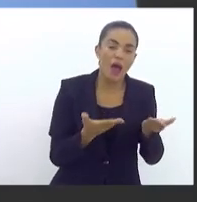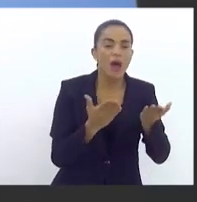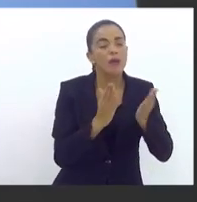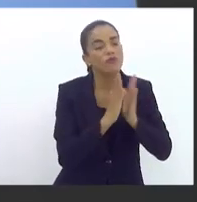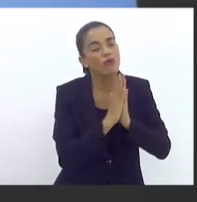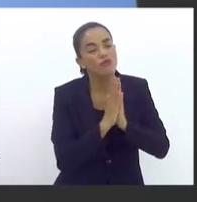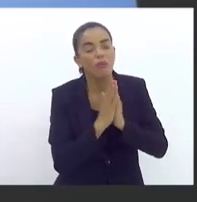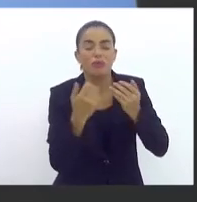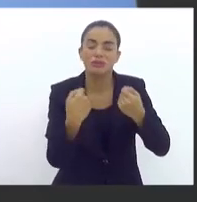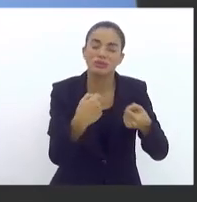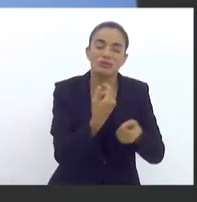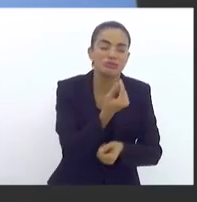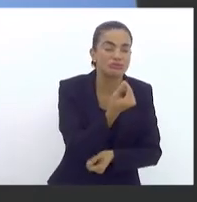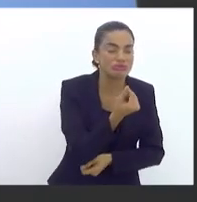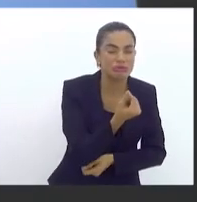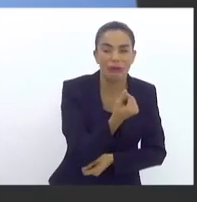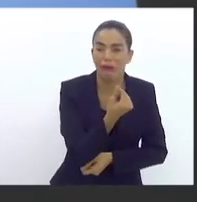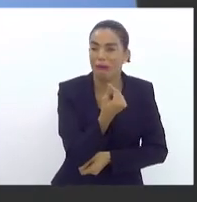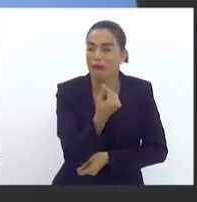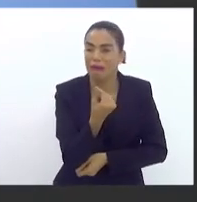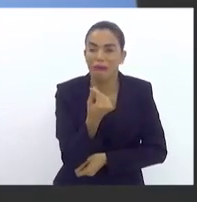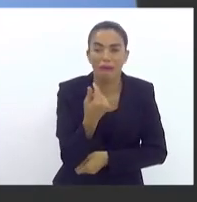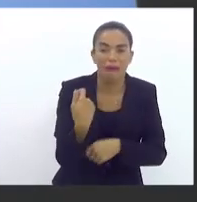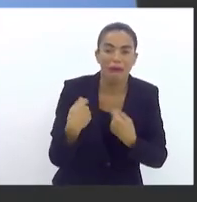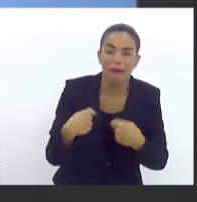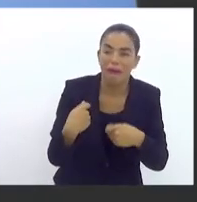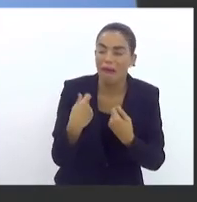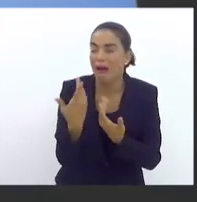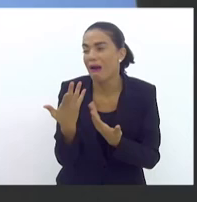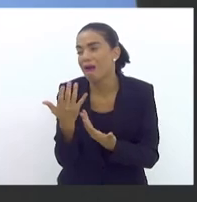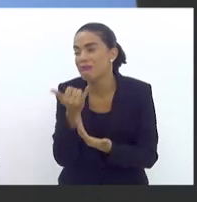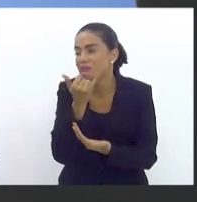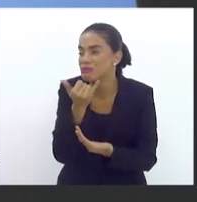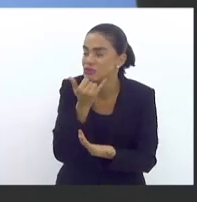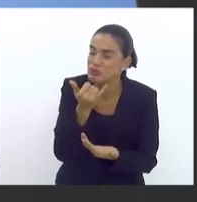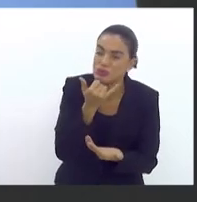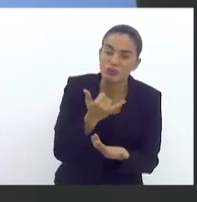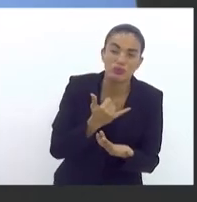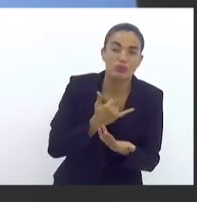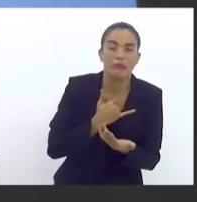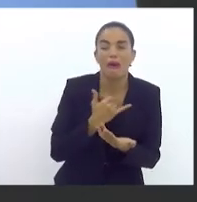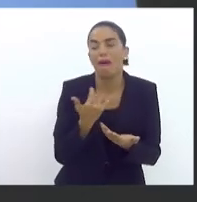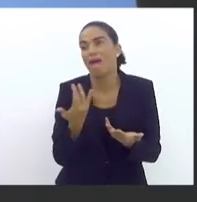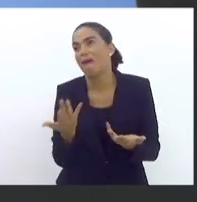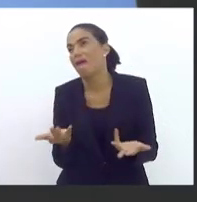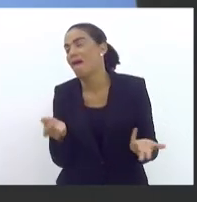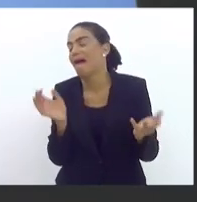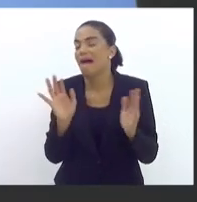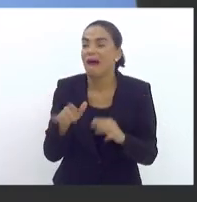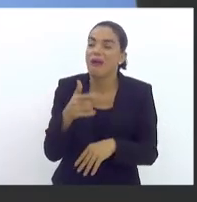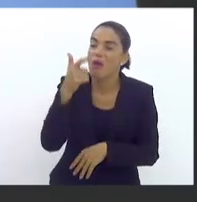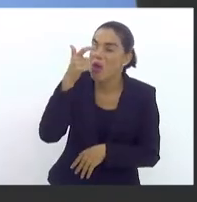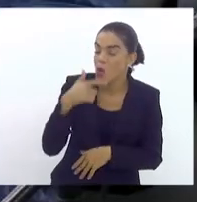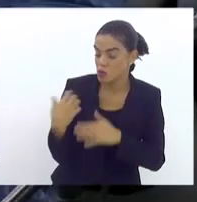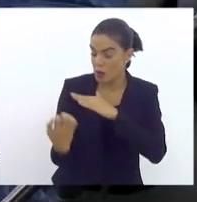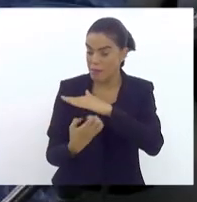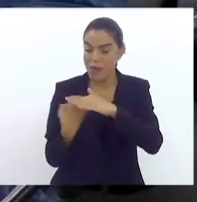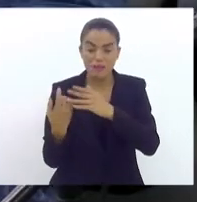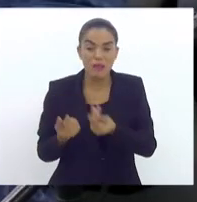dinheiro família pretexto a desculpa Existem os milhares eu sou um grande